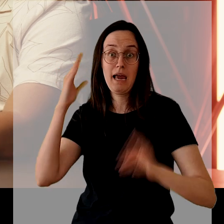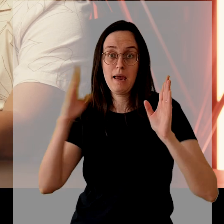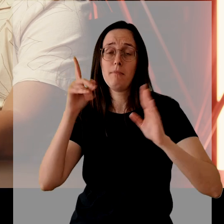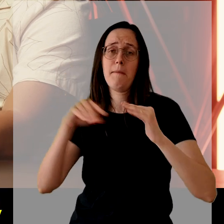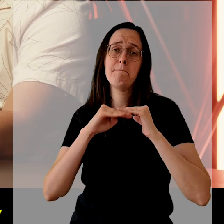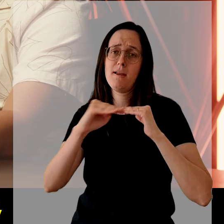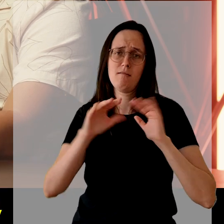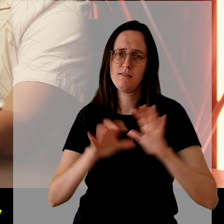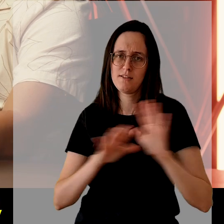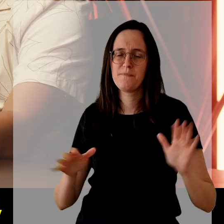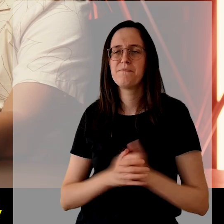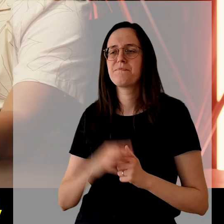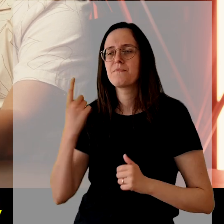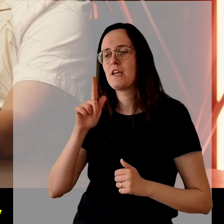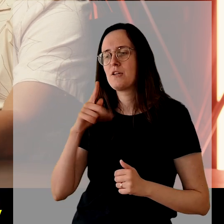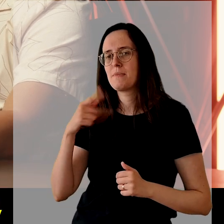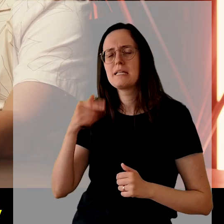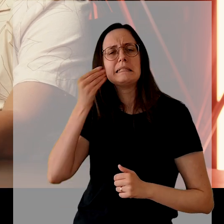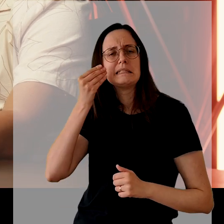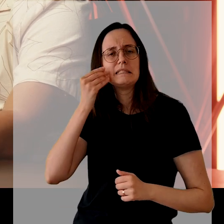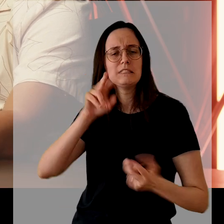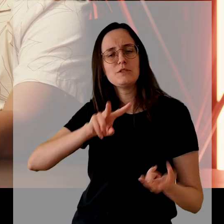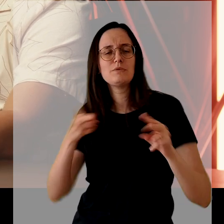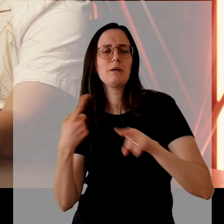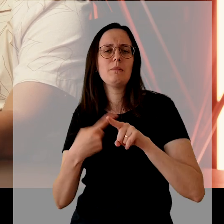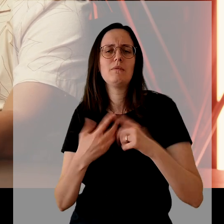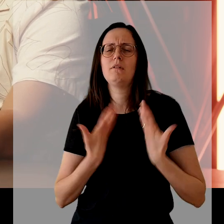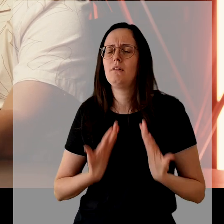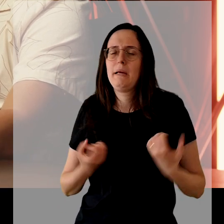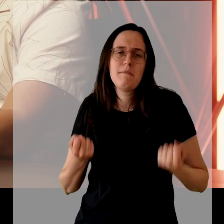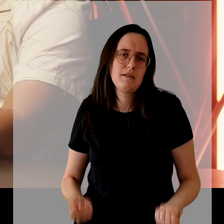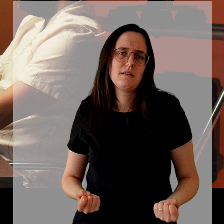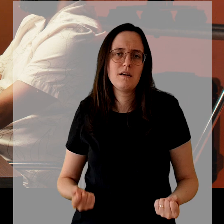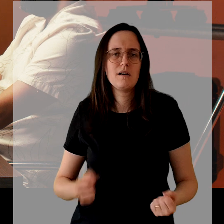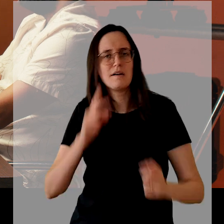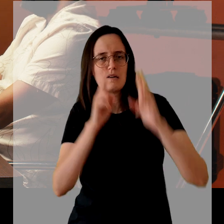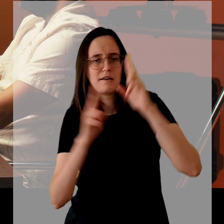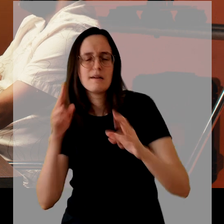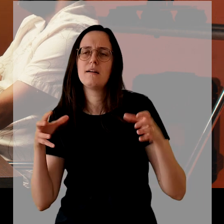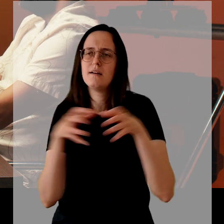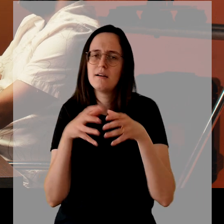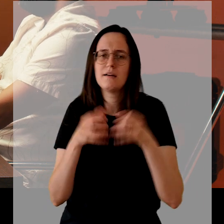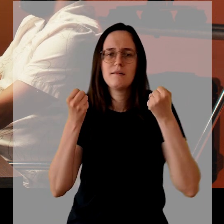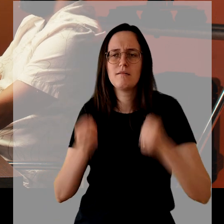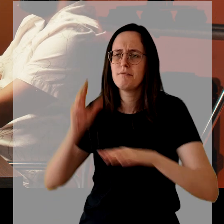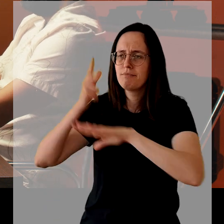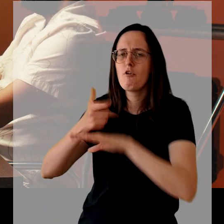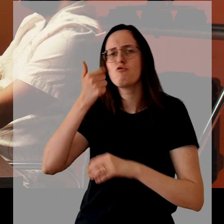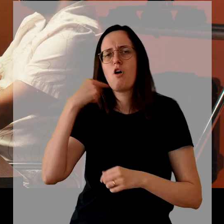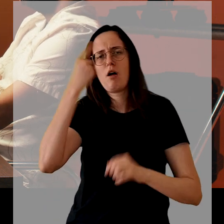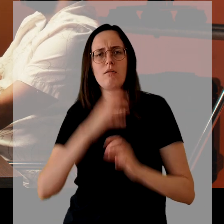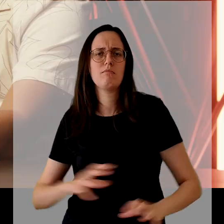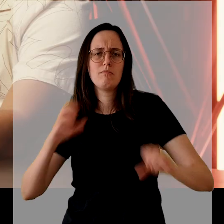padrão. E a GP7 já tentou mudar isso nesse momento, assim, porque fica muito cansativo para a série, para a equipe filmar 12